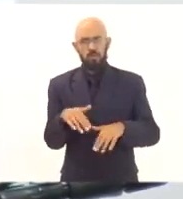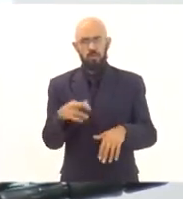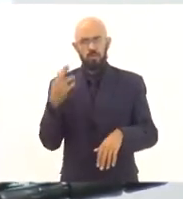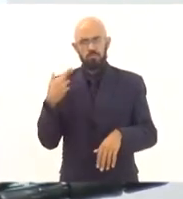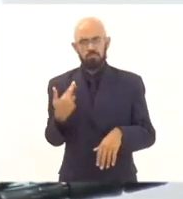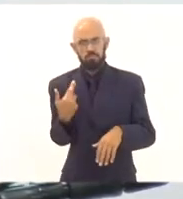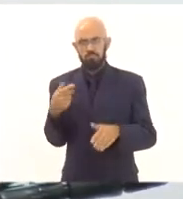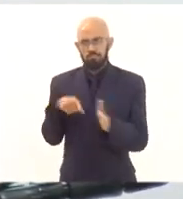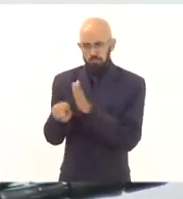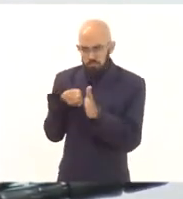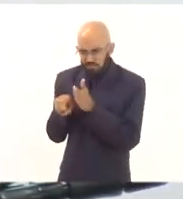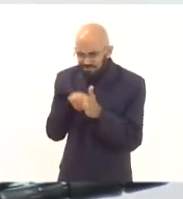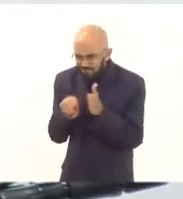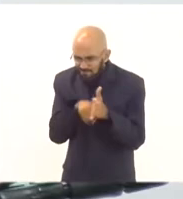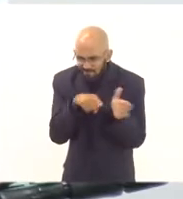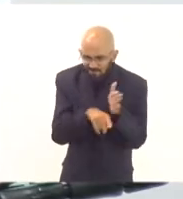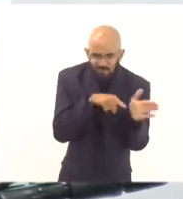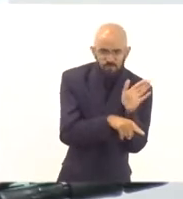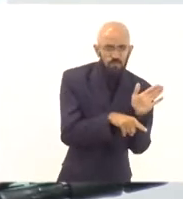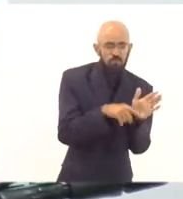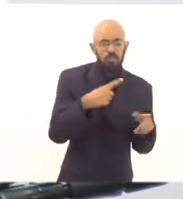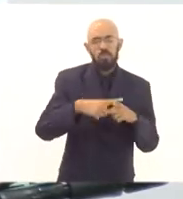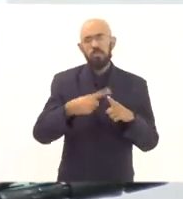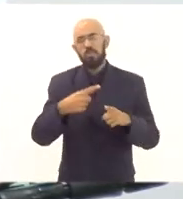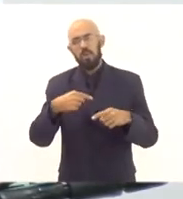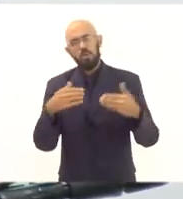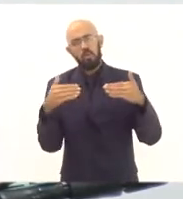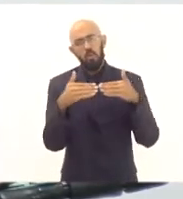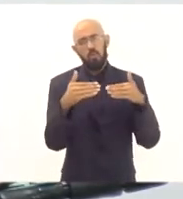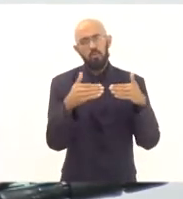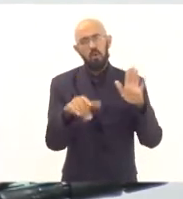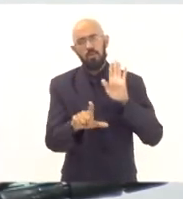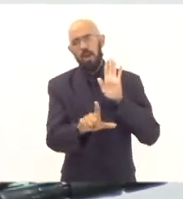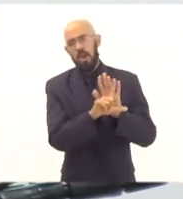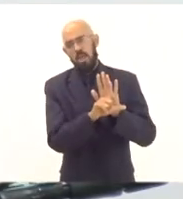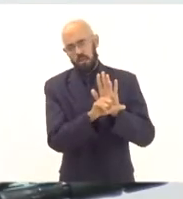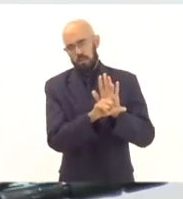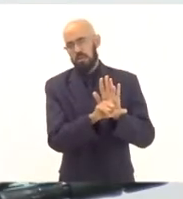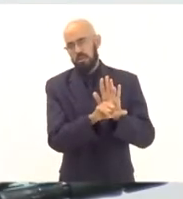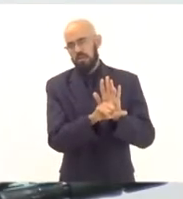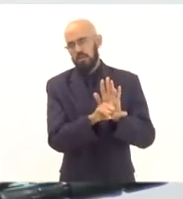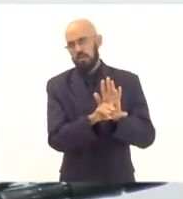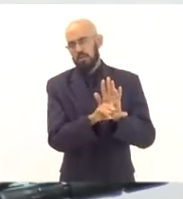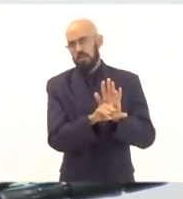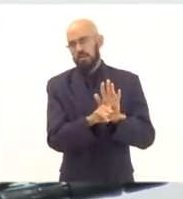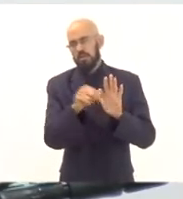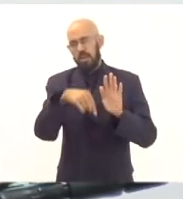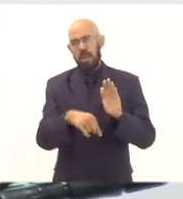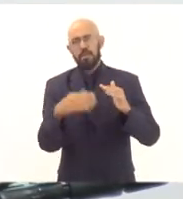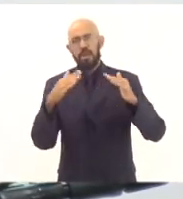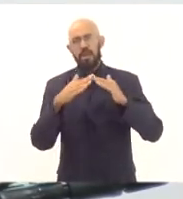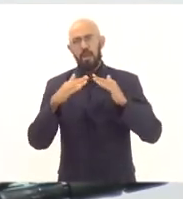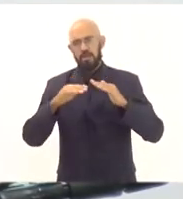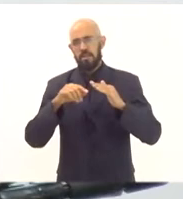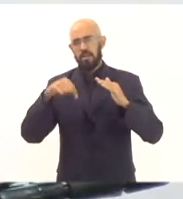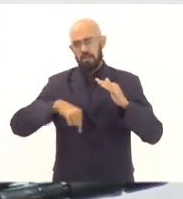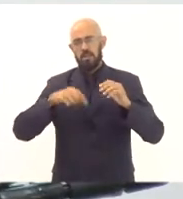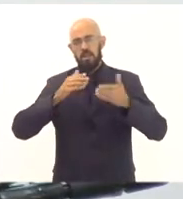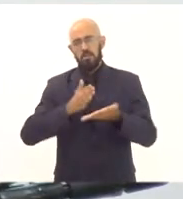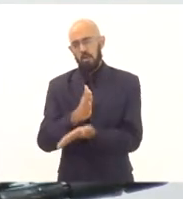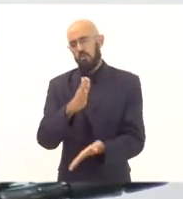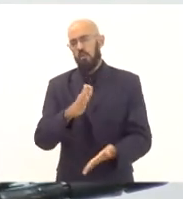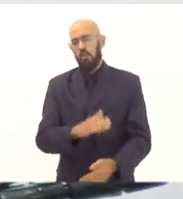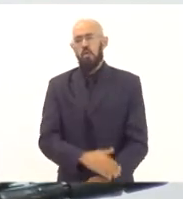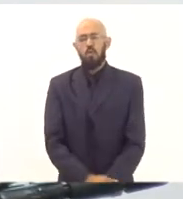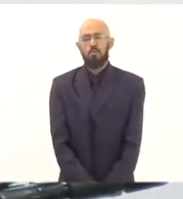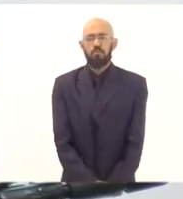muito mas é porque eu tô dentro da Lei eu tô dentro da lei que essa casa aprovou e eu